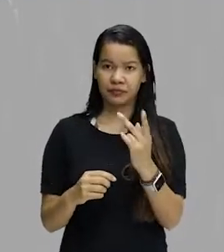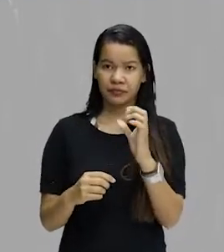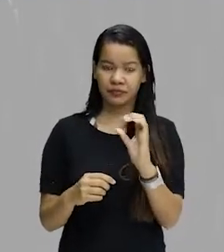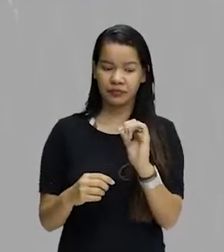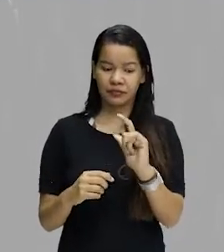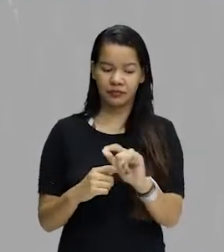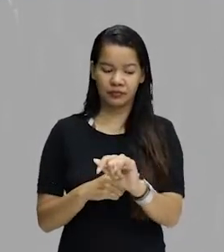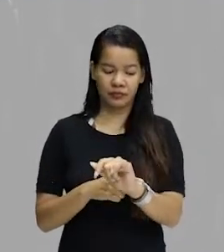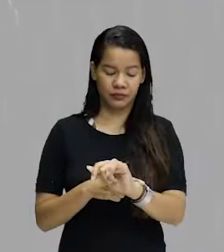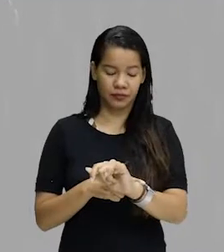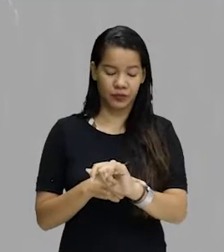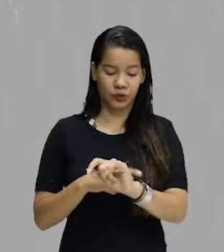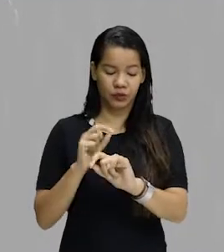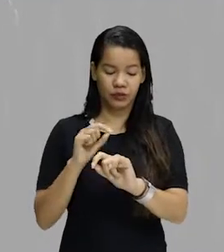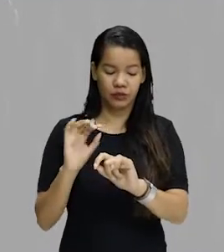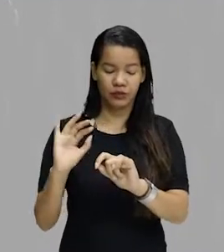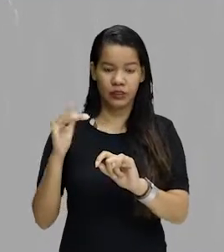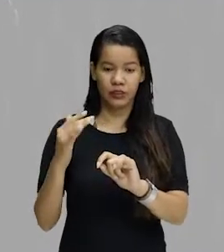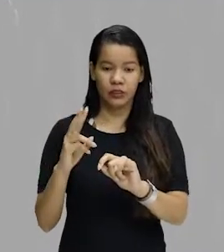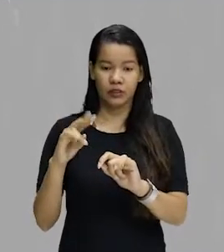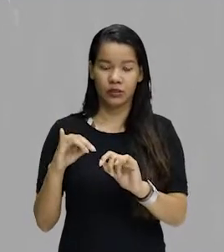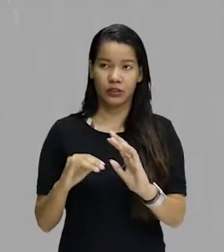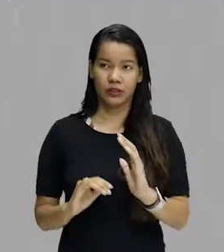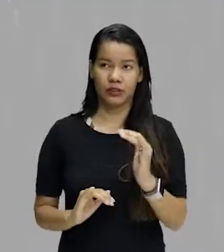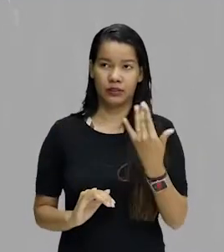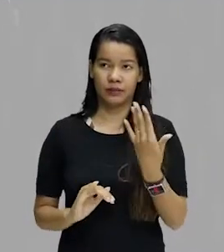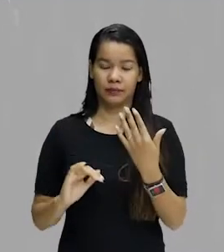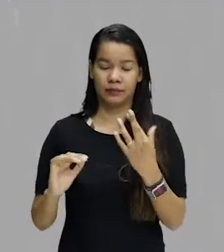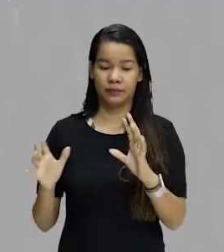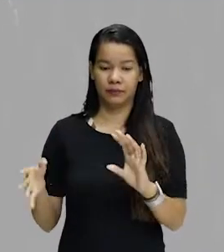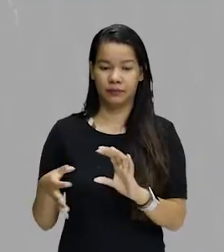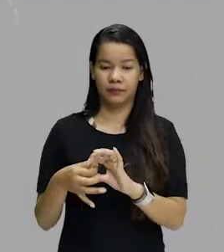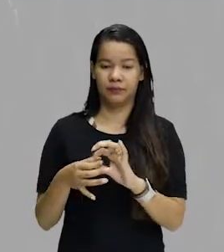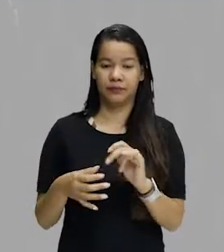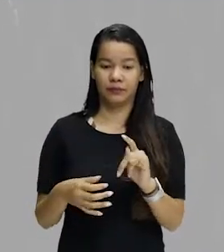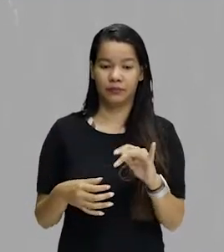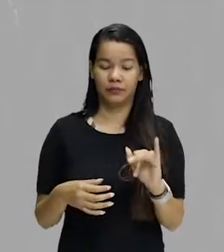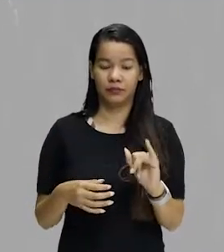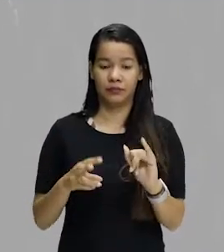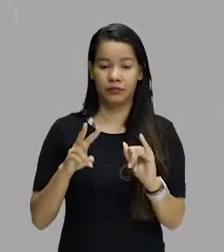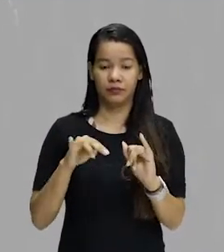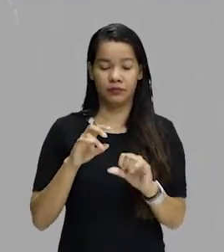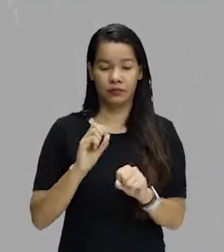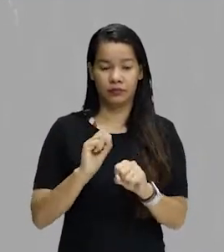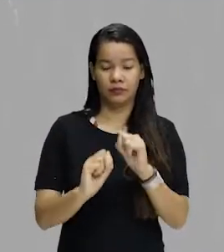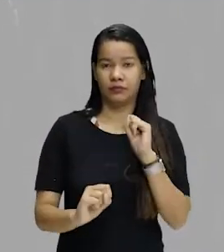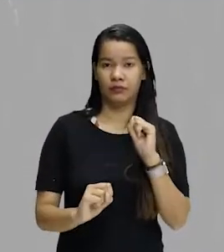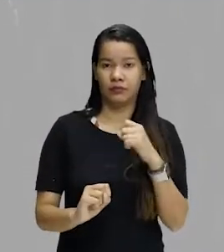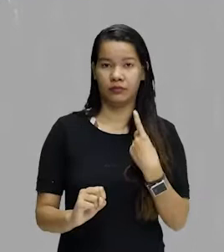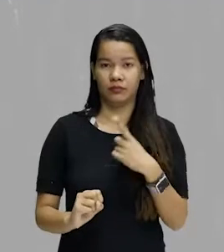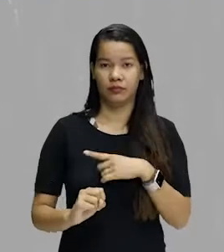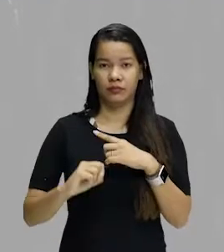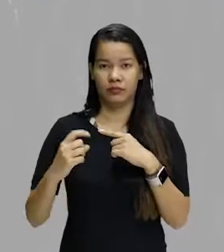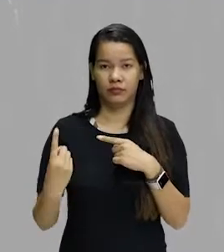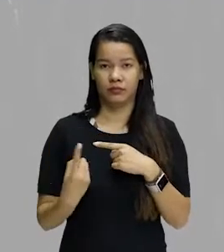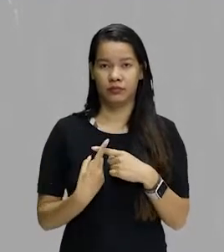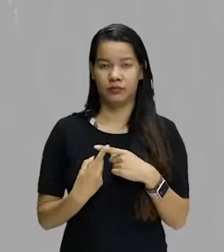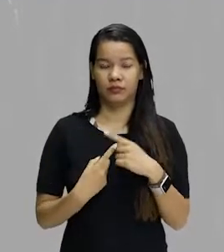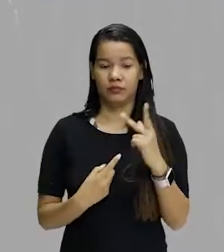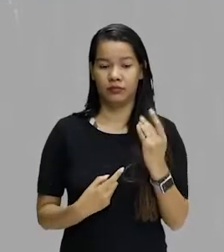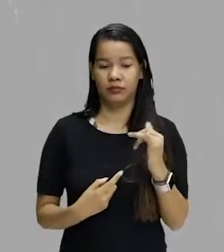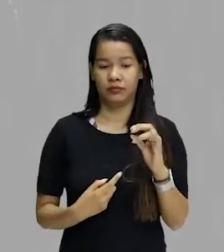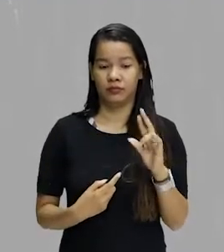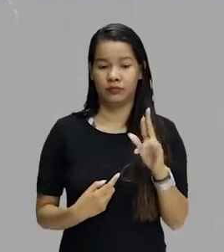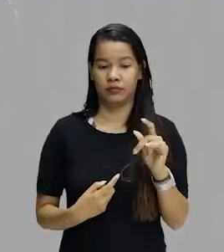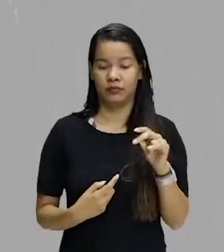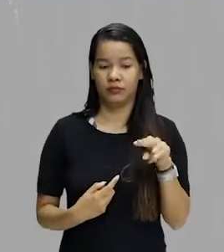HCl. O que vai acontecer? A ligação pi será rompida, será quebrada e nós vamos adicionar o hidrogênio